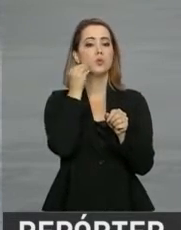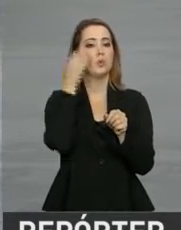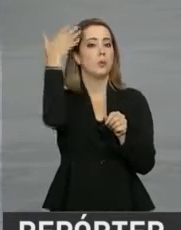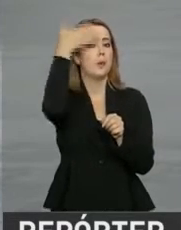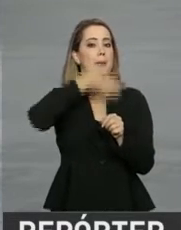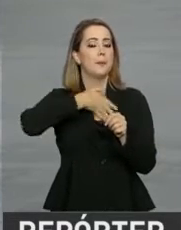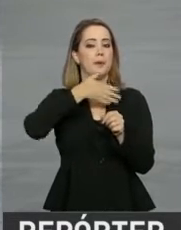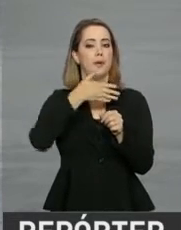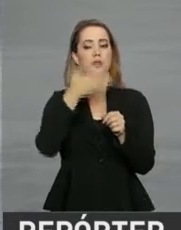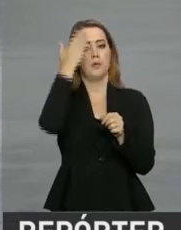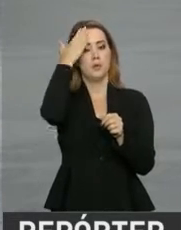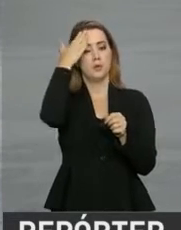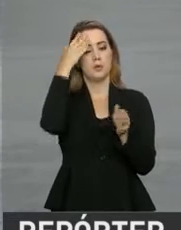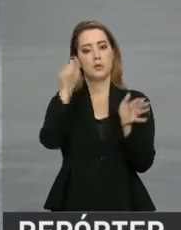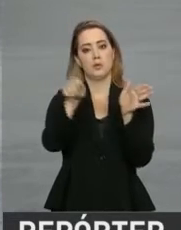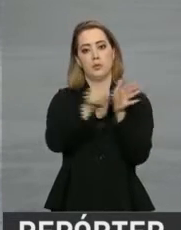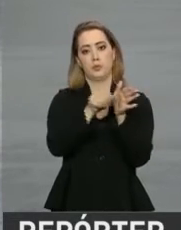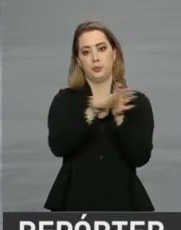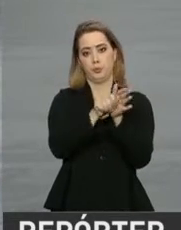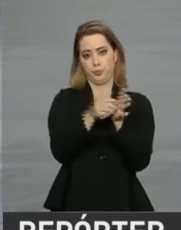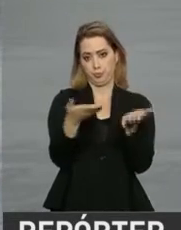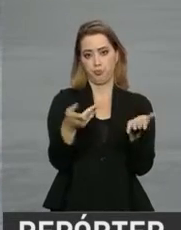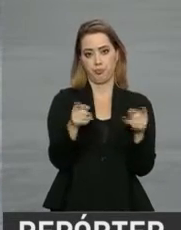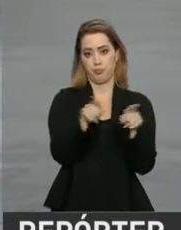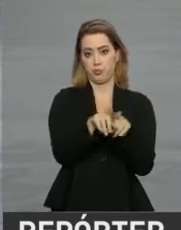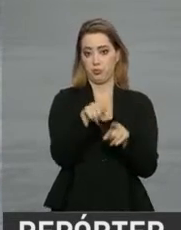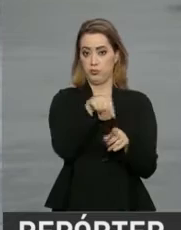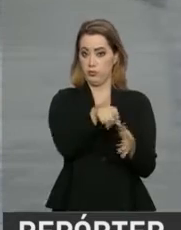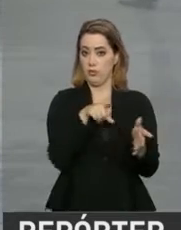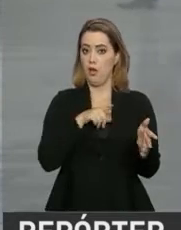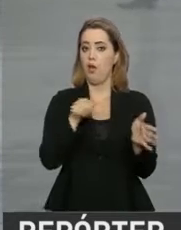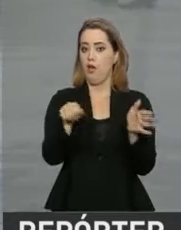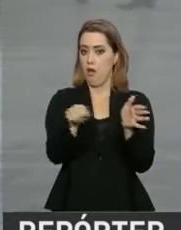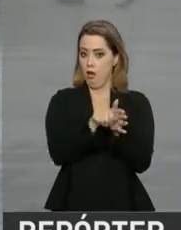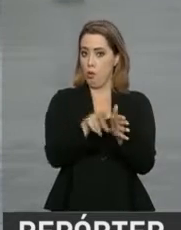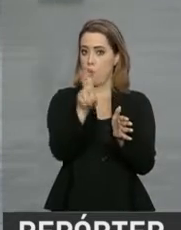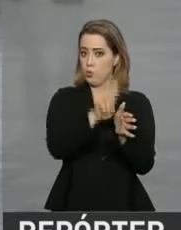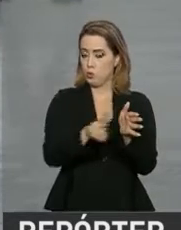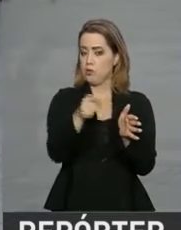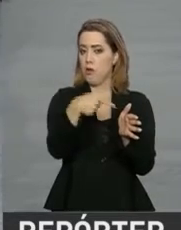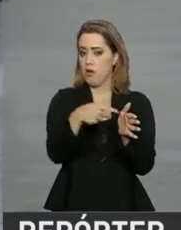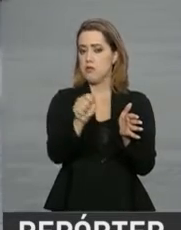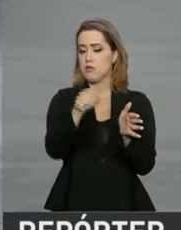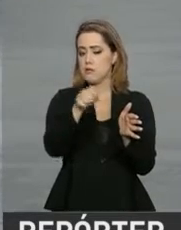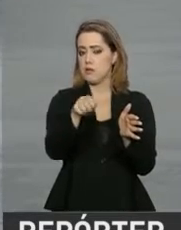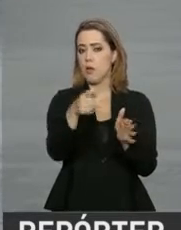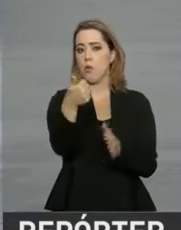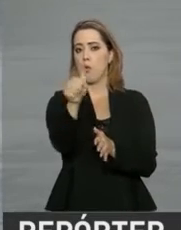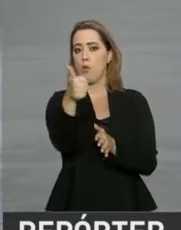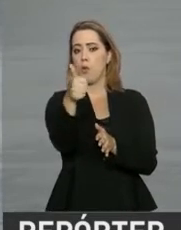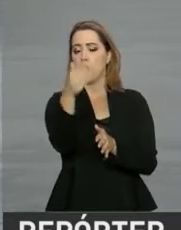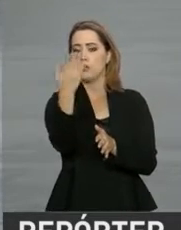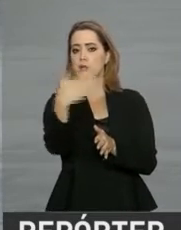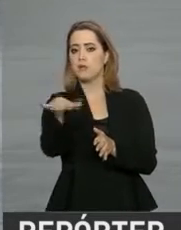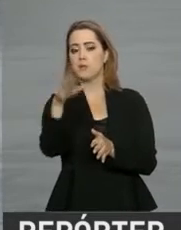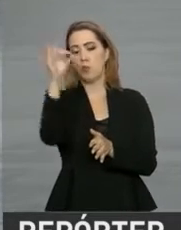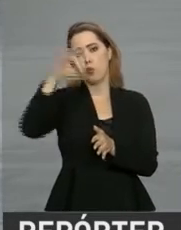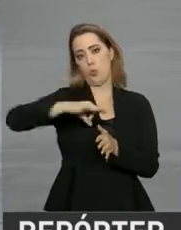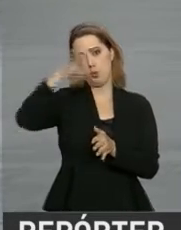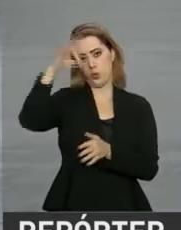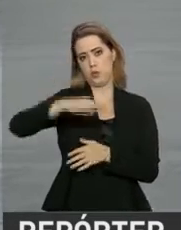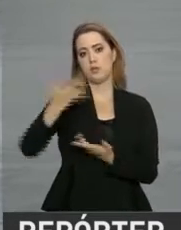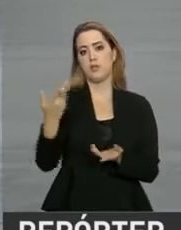de 11,5%, tanto para aqueles que almejavam uma vaga no mercado de trabalho, quanto para aqueles que